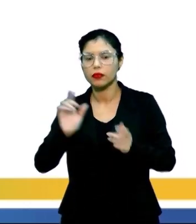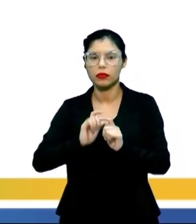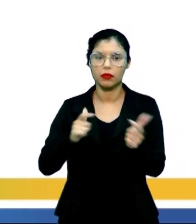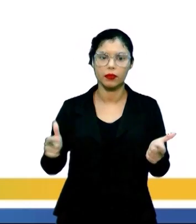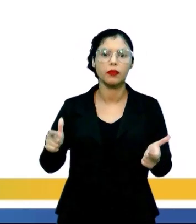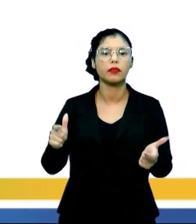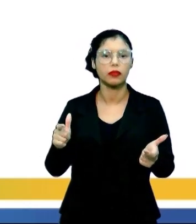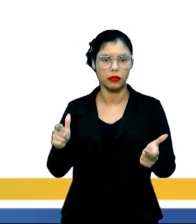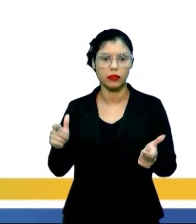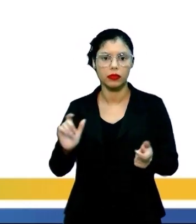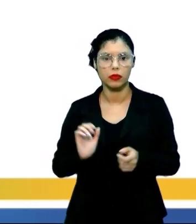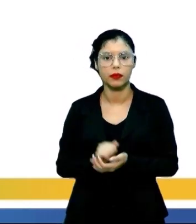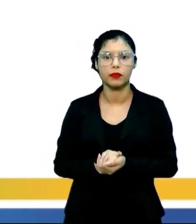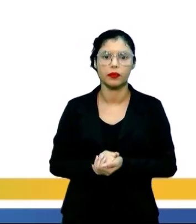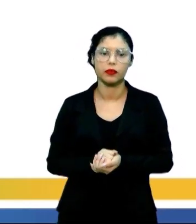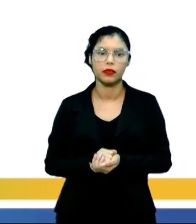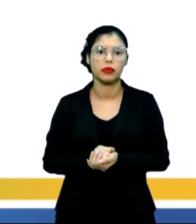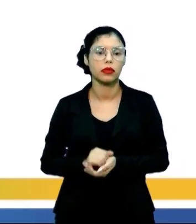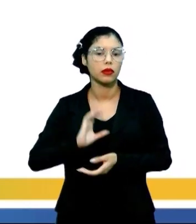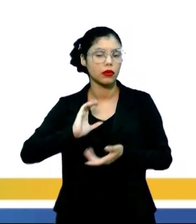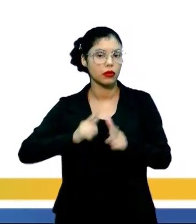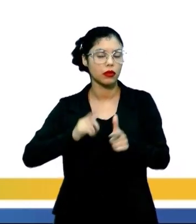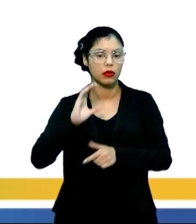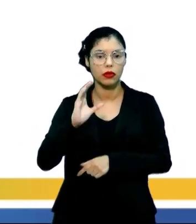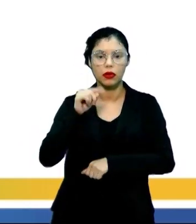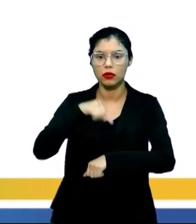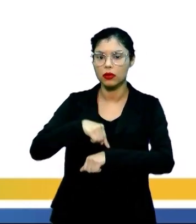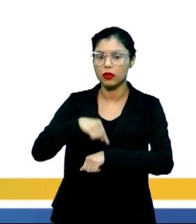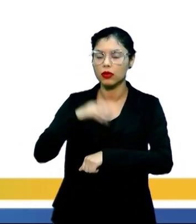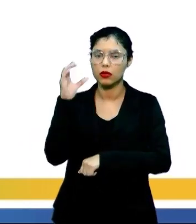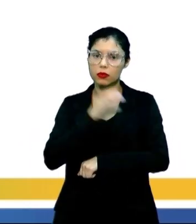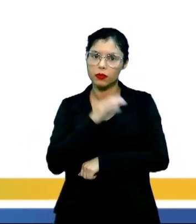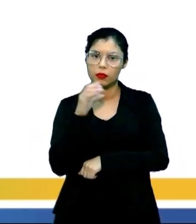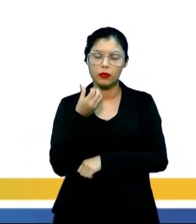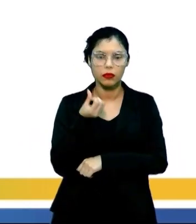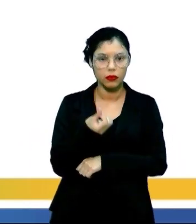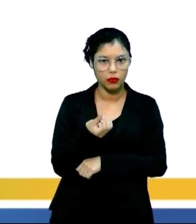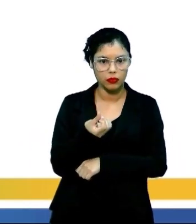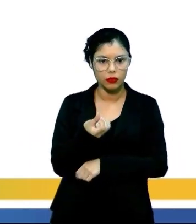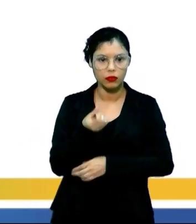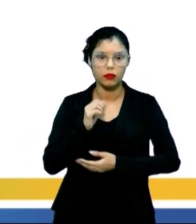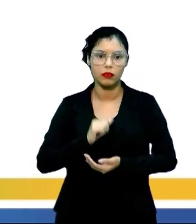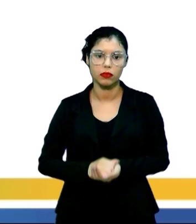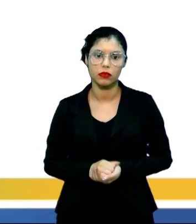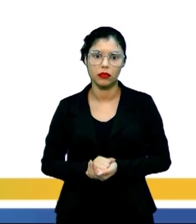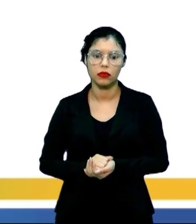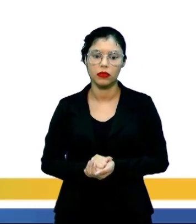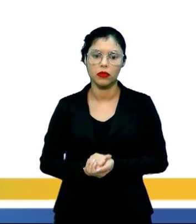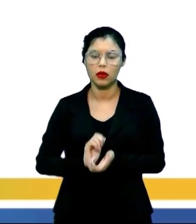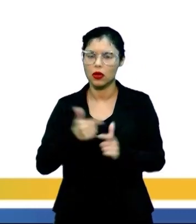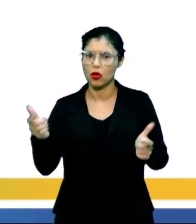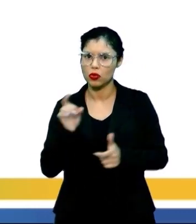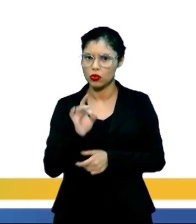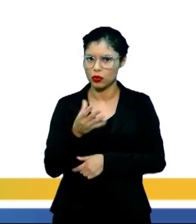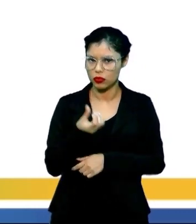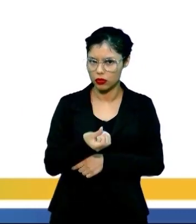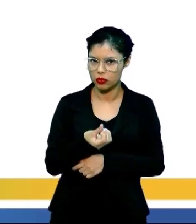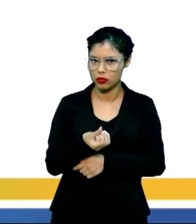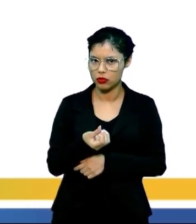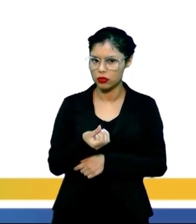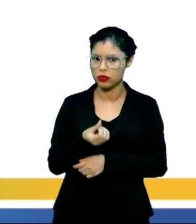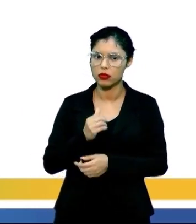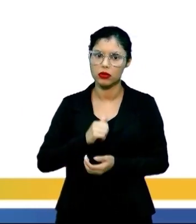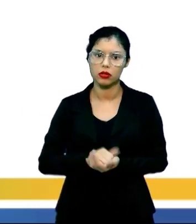em velocidades altas. Letra C, tempo na velocidade 6, ela passou maior tempo na velocidade 6,